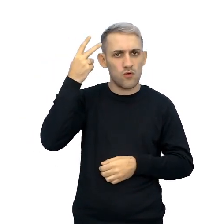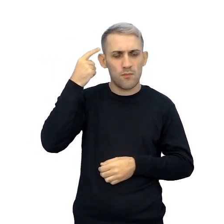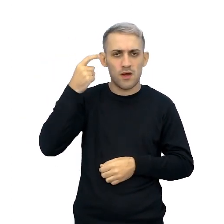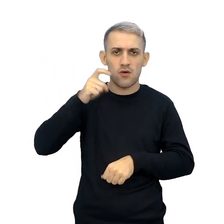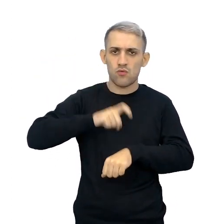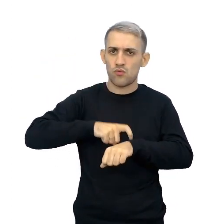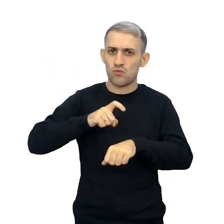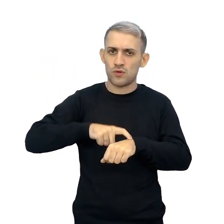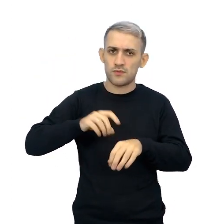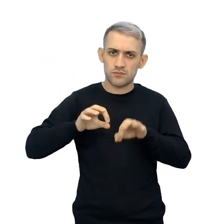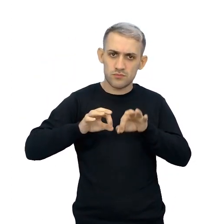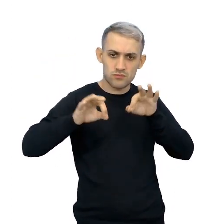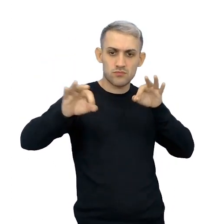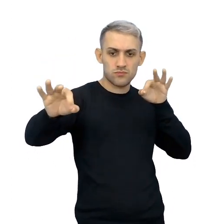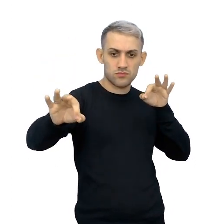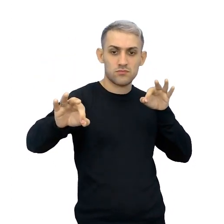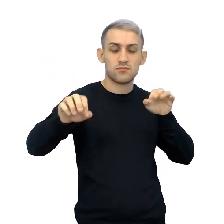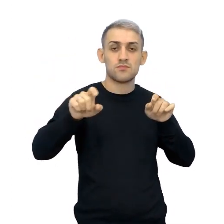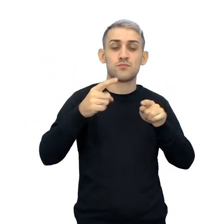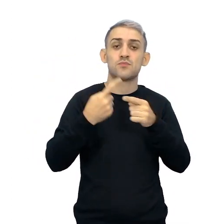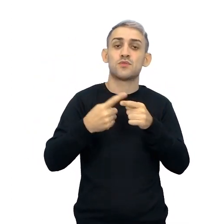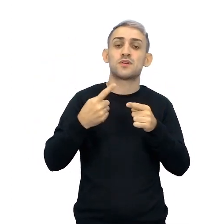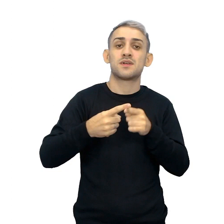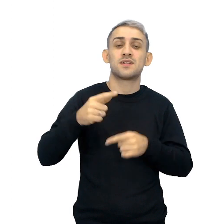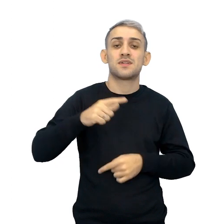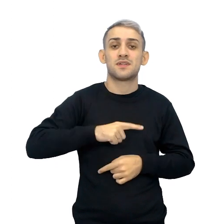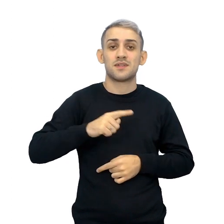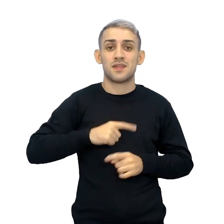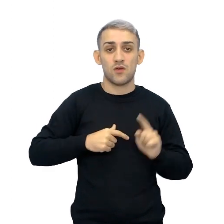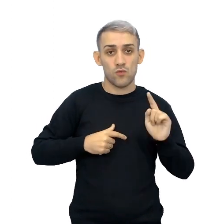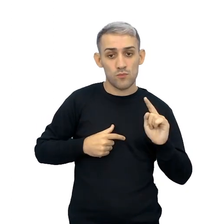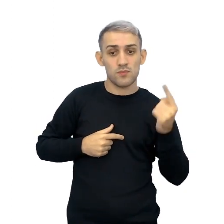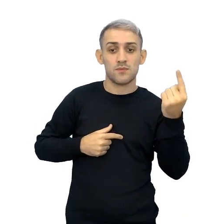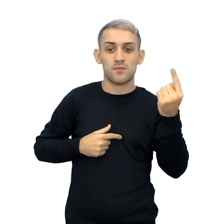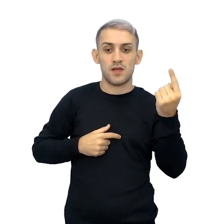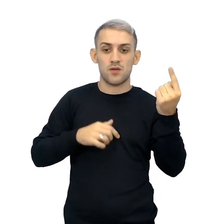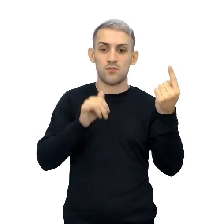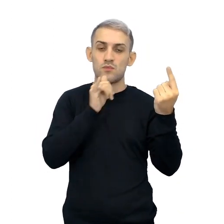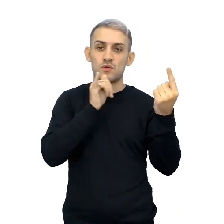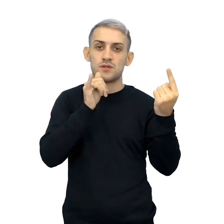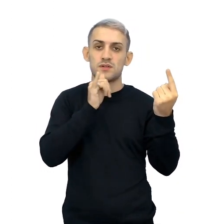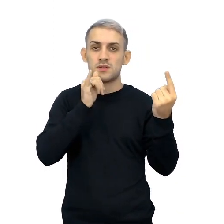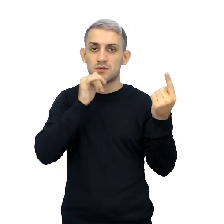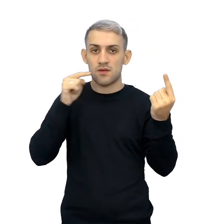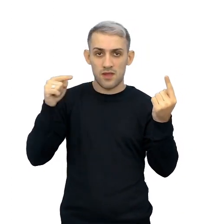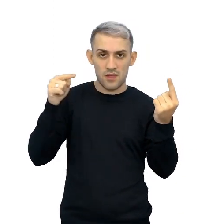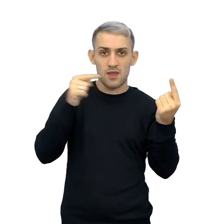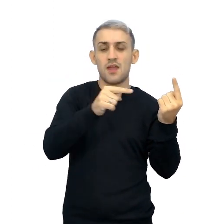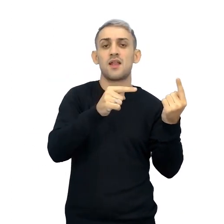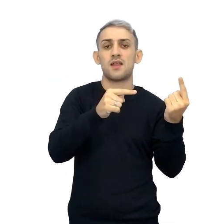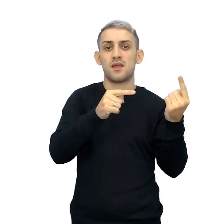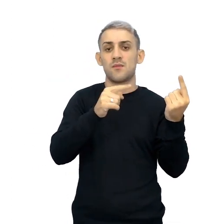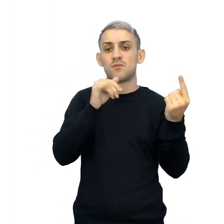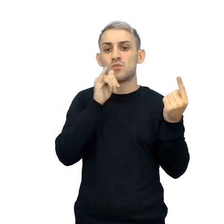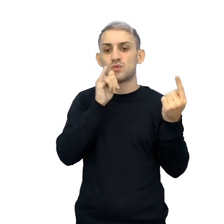de distância é a mesma. Eu estou conservando o primeiro colocado